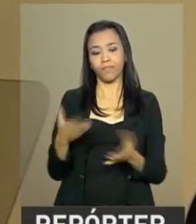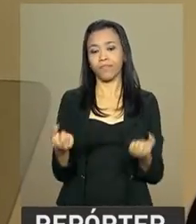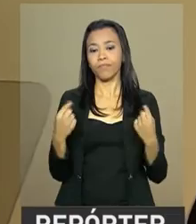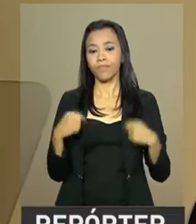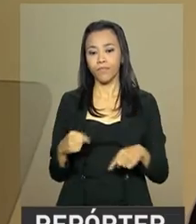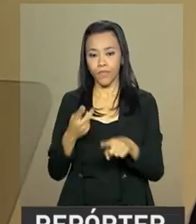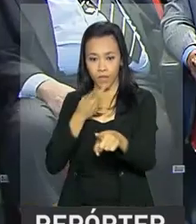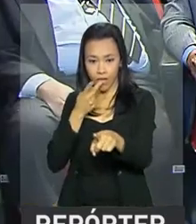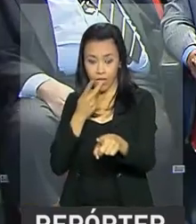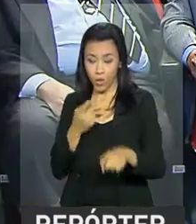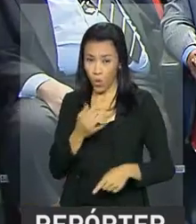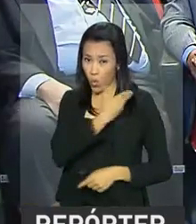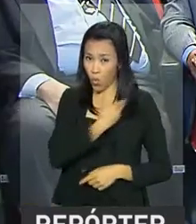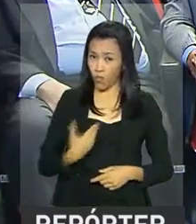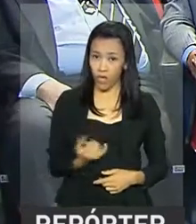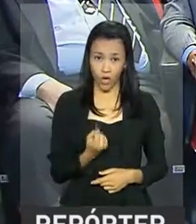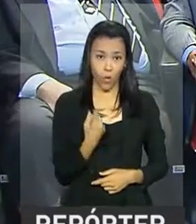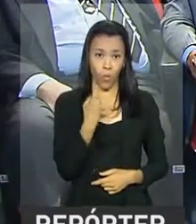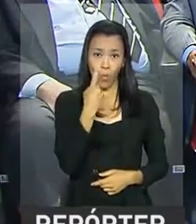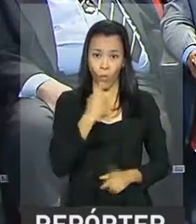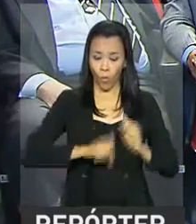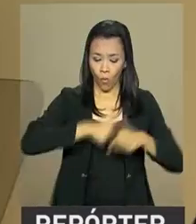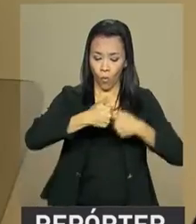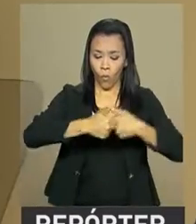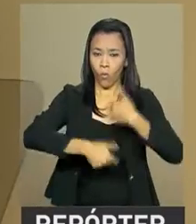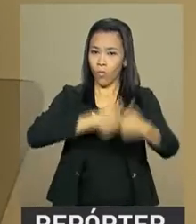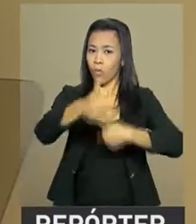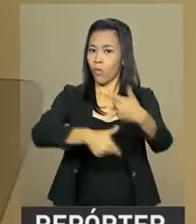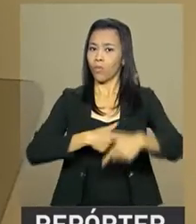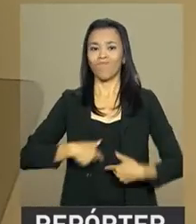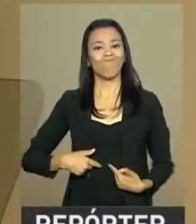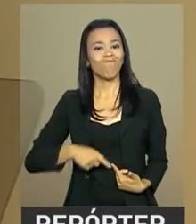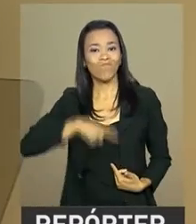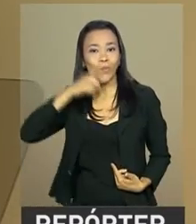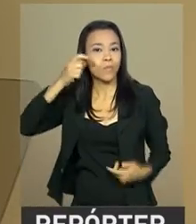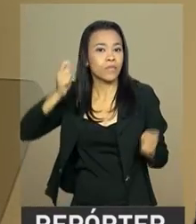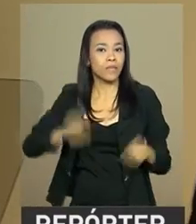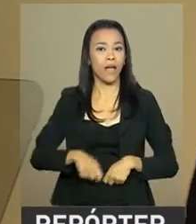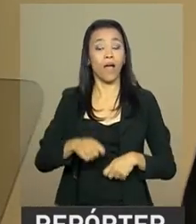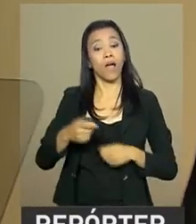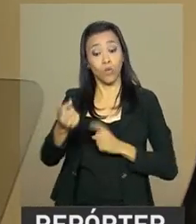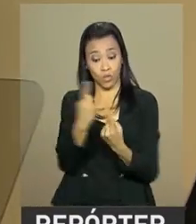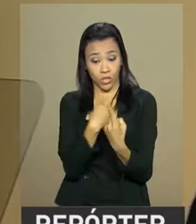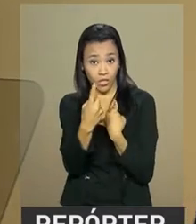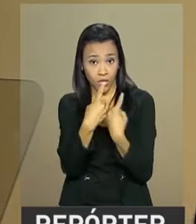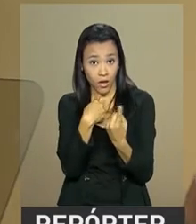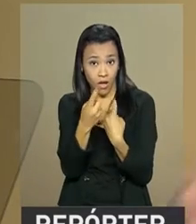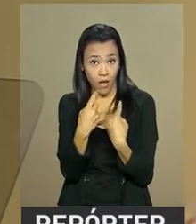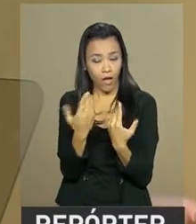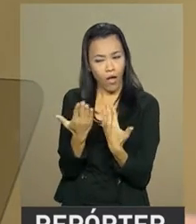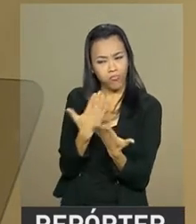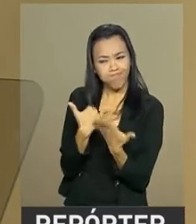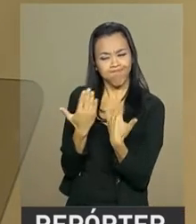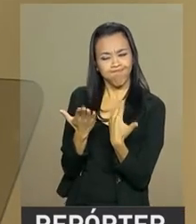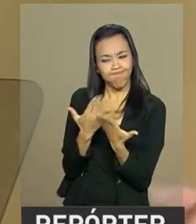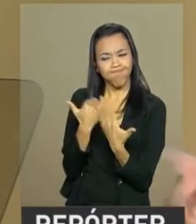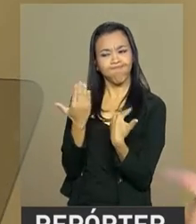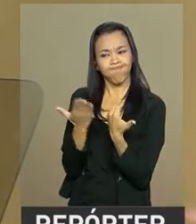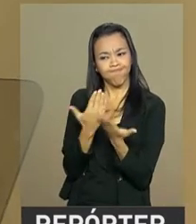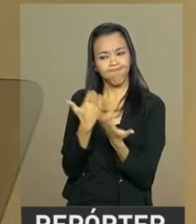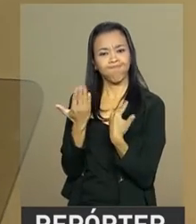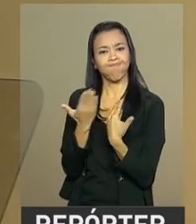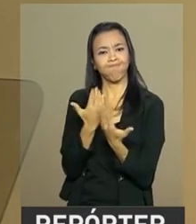público não pode fazer tudo sozinho ao dizermos nós usamos até do diálogo é para convencer e convencer e